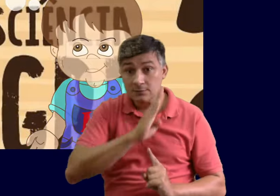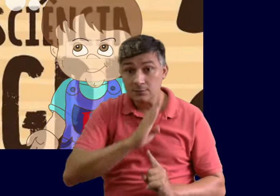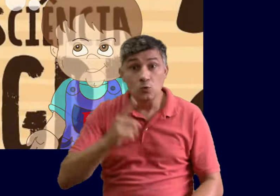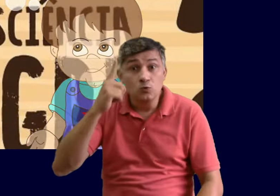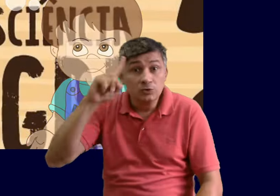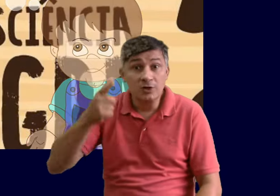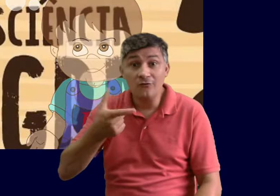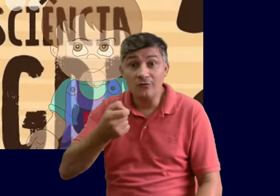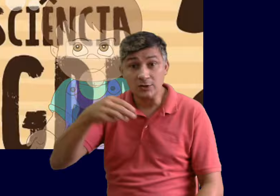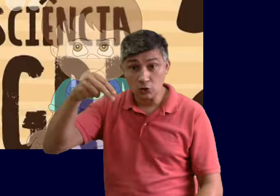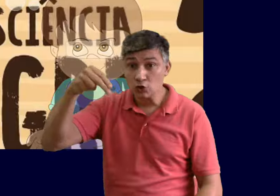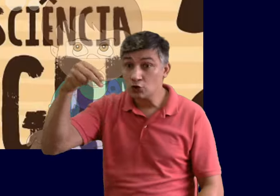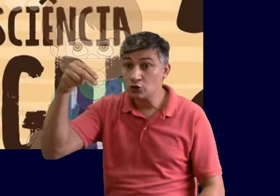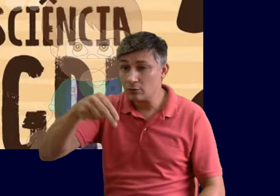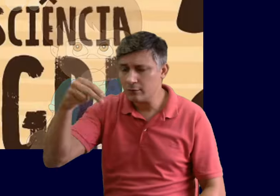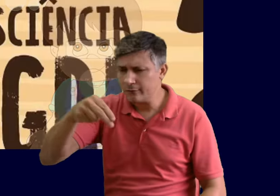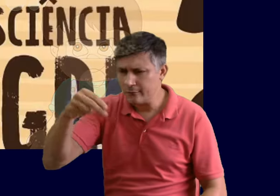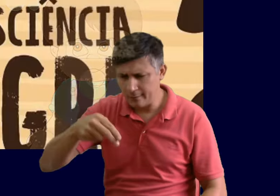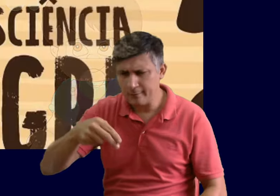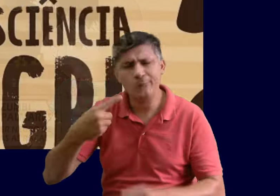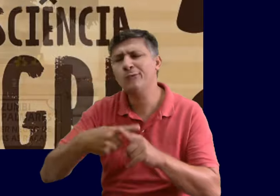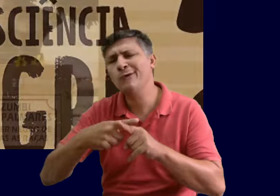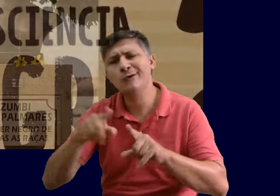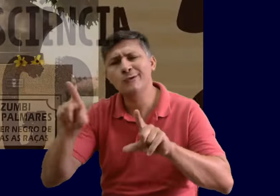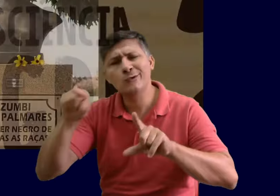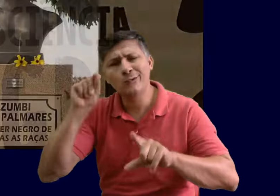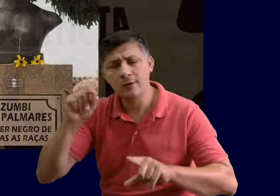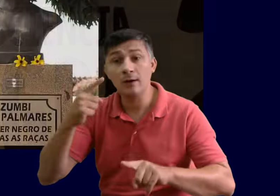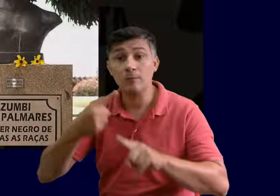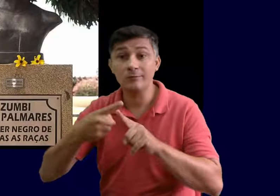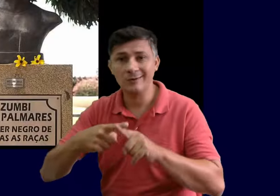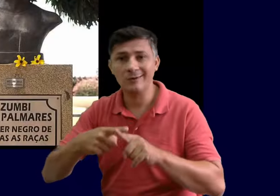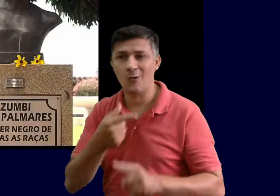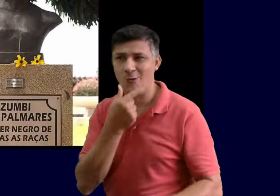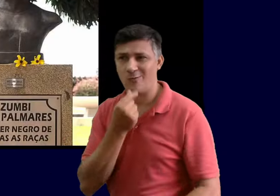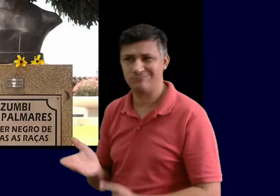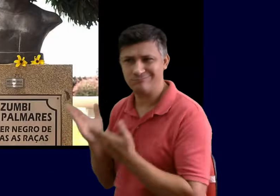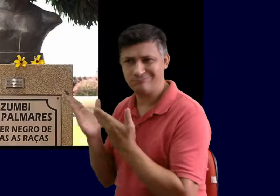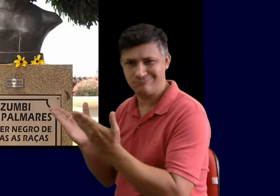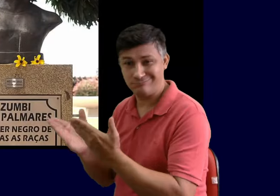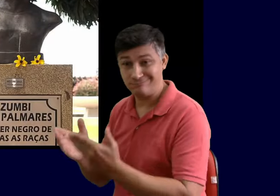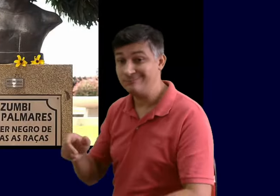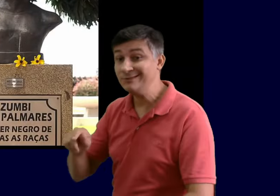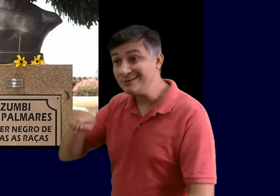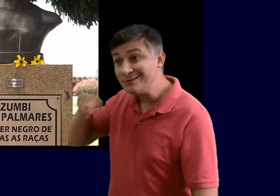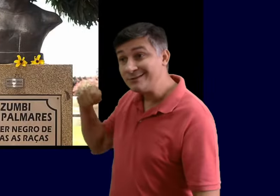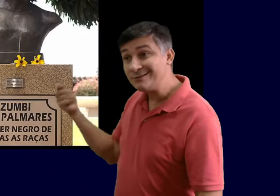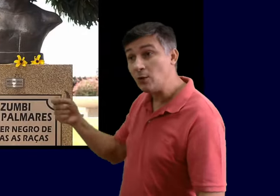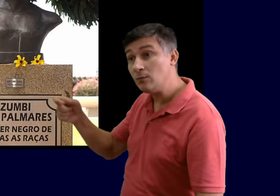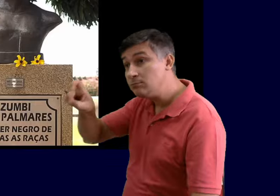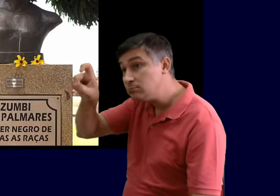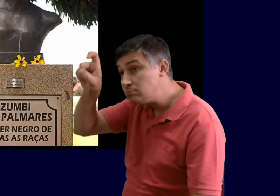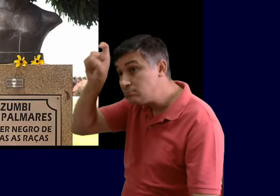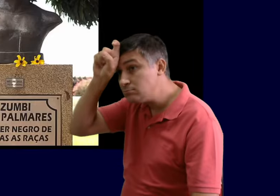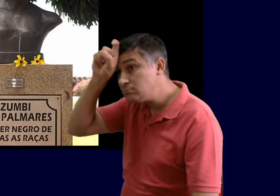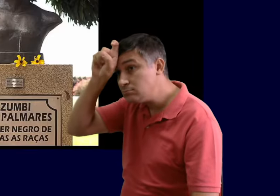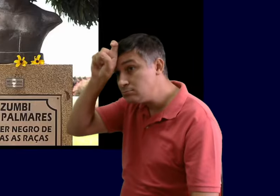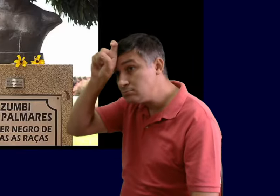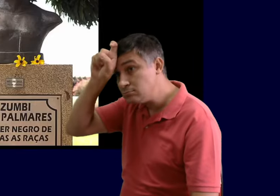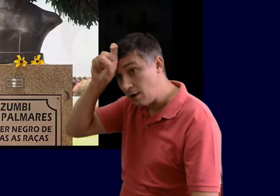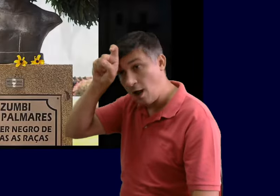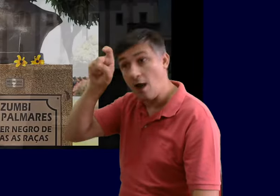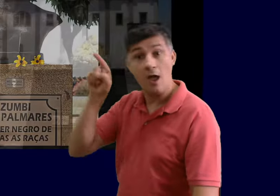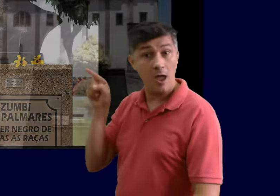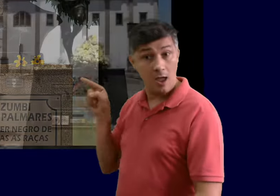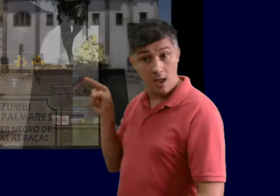data, 20 de novembro, foi escolhida porque foi o dia da morte de Zumbi dos Palmares, um dos maiores líderes negros